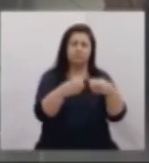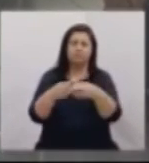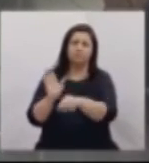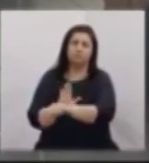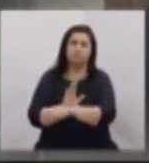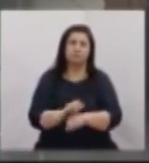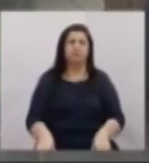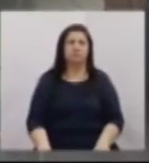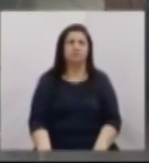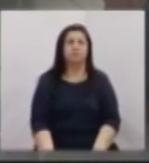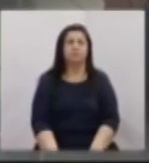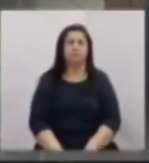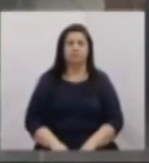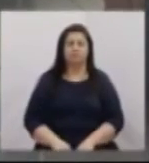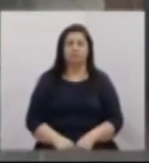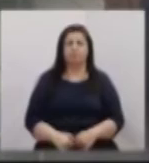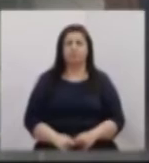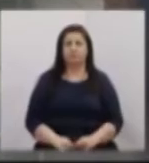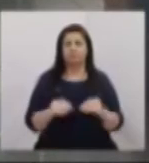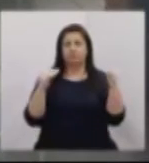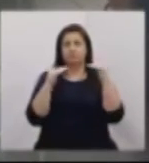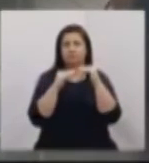rugby, dentre outras. Sou favorável.